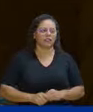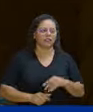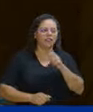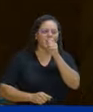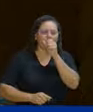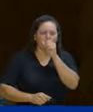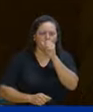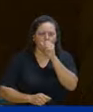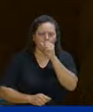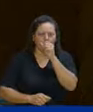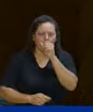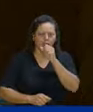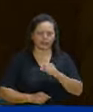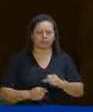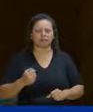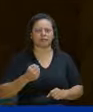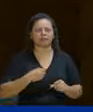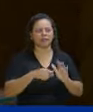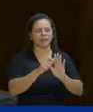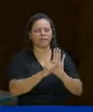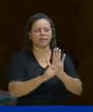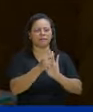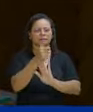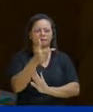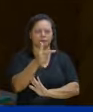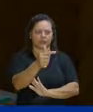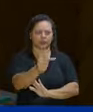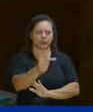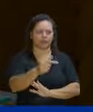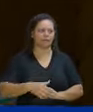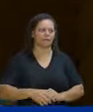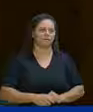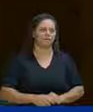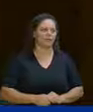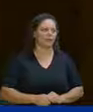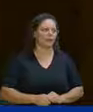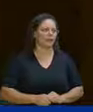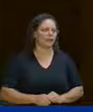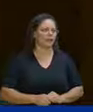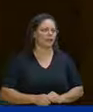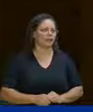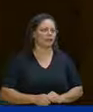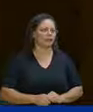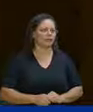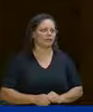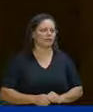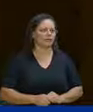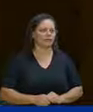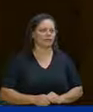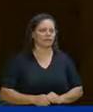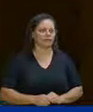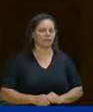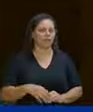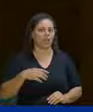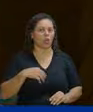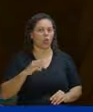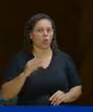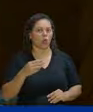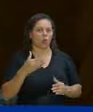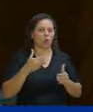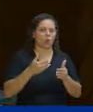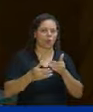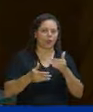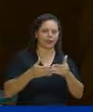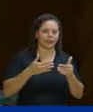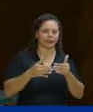Artigo 27, parágrafo 1º. Qualquer eleitor poderá realizar gastos em apoio ao